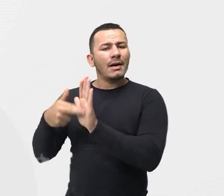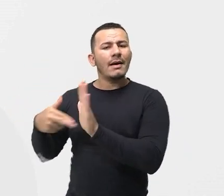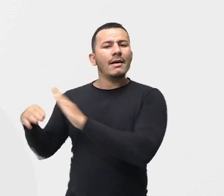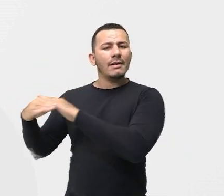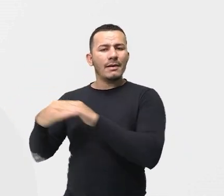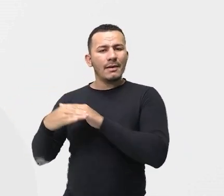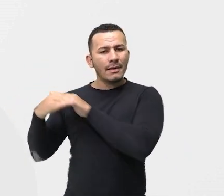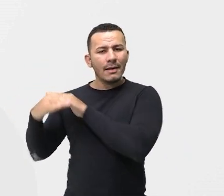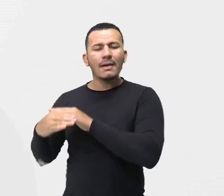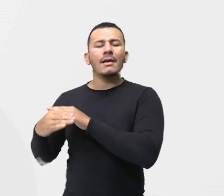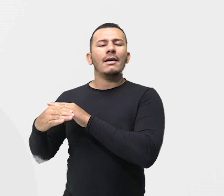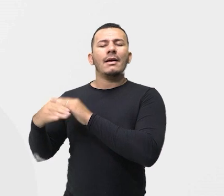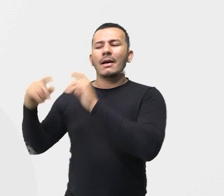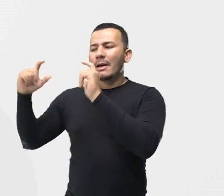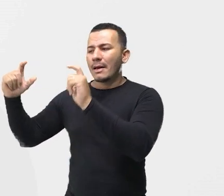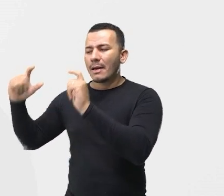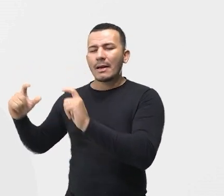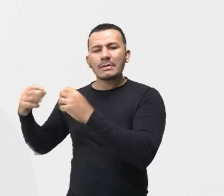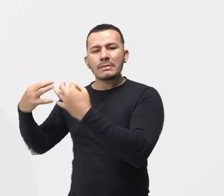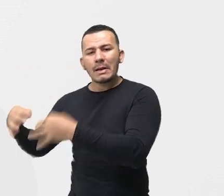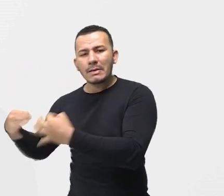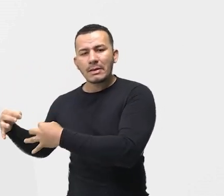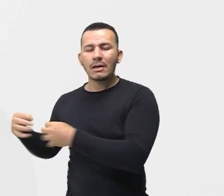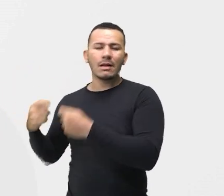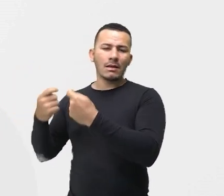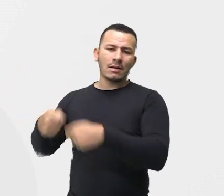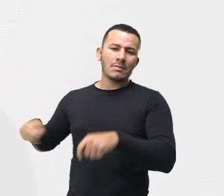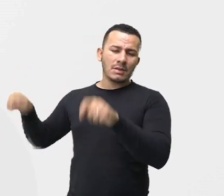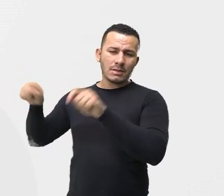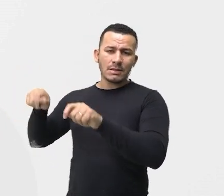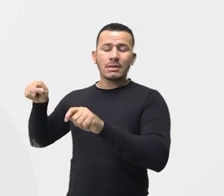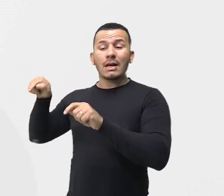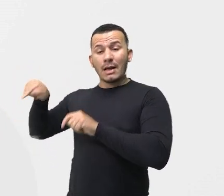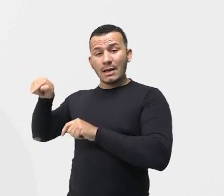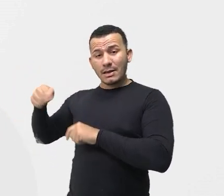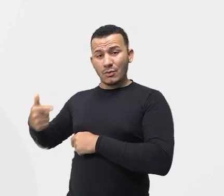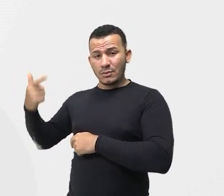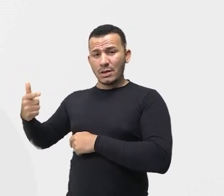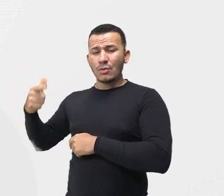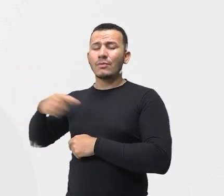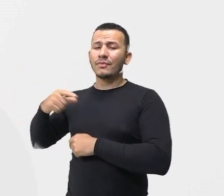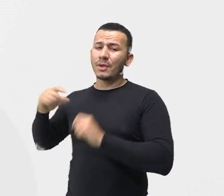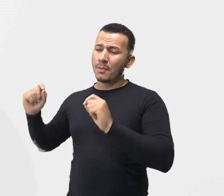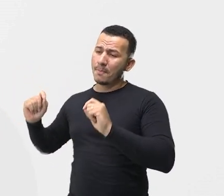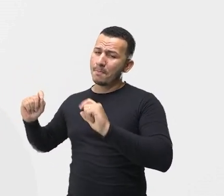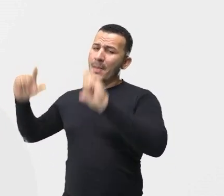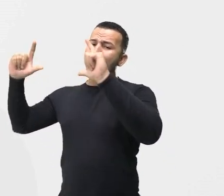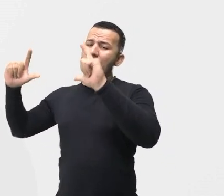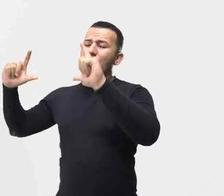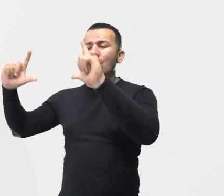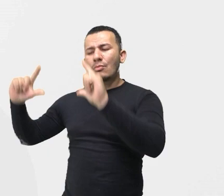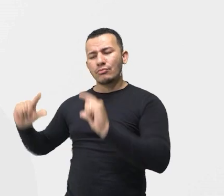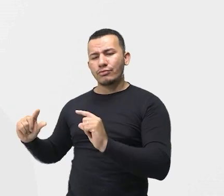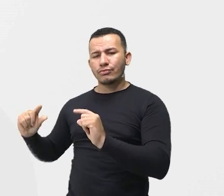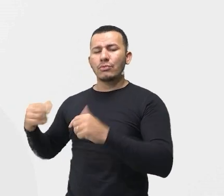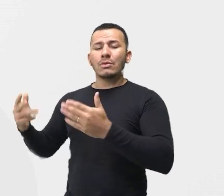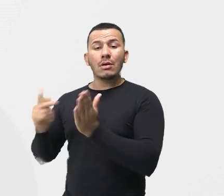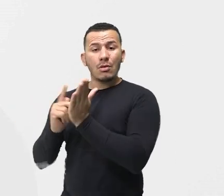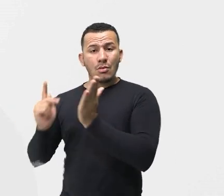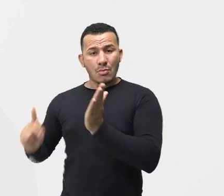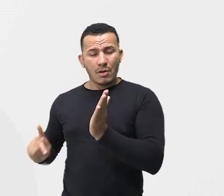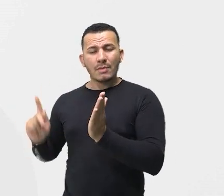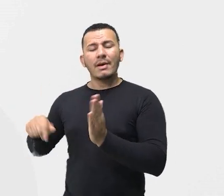verso e outro. A gente tem uns que são maiores e outros que são menores, certo? Então o poema ele é um